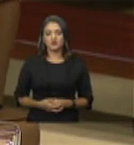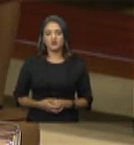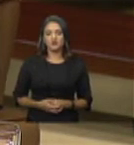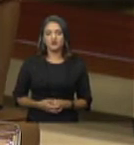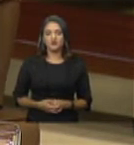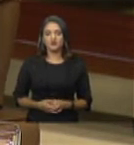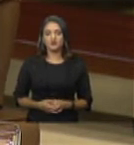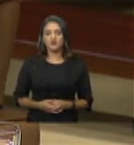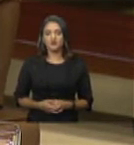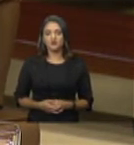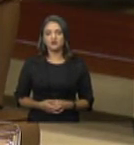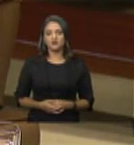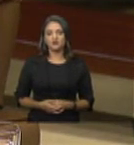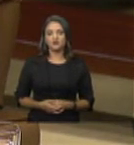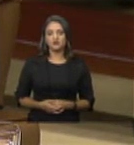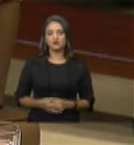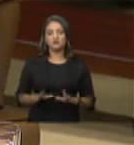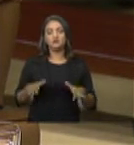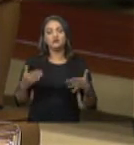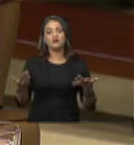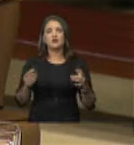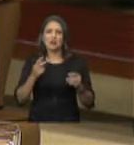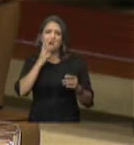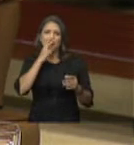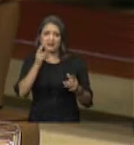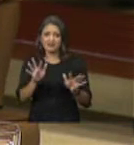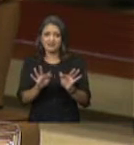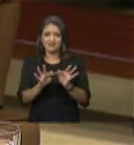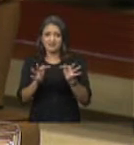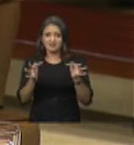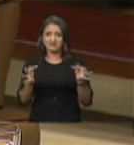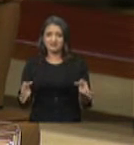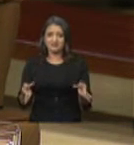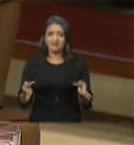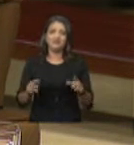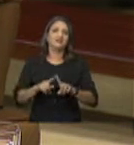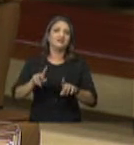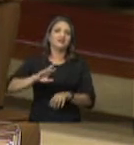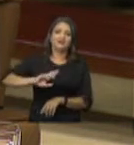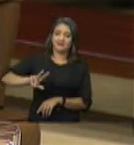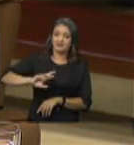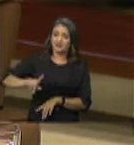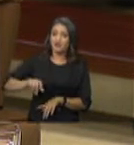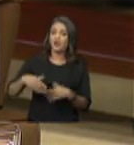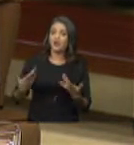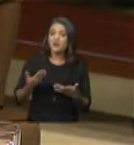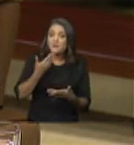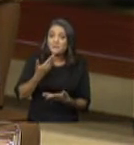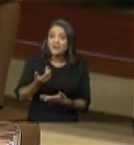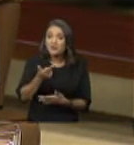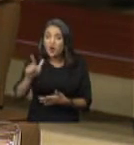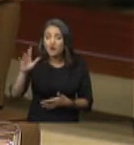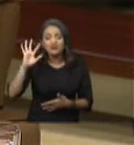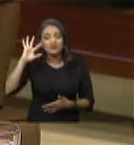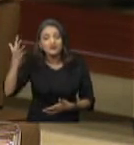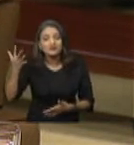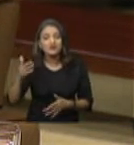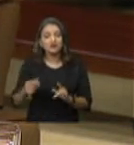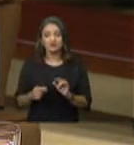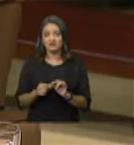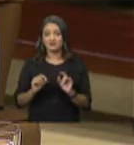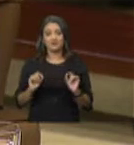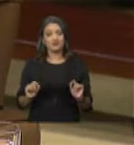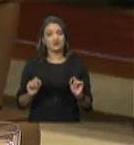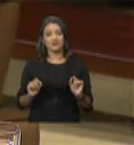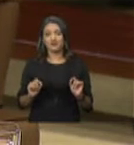psicológica até parece você somente simples mas não é aqui se pede que outras seja proferida podia até se sustentar